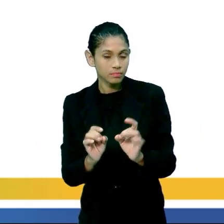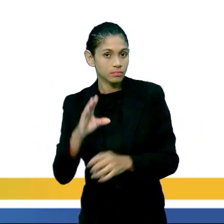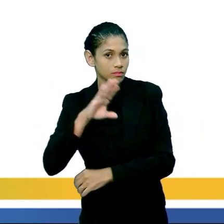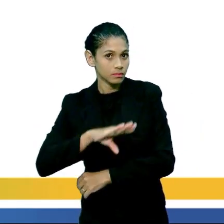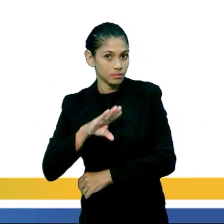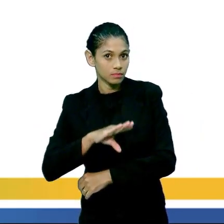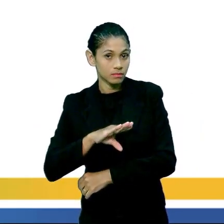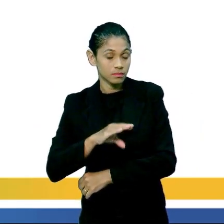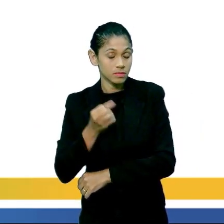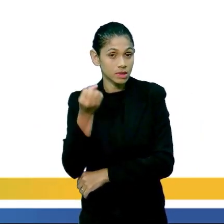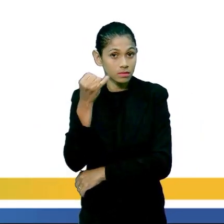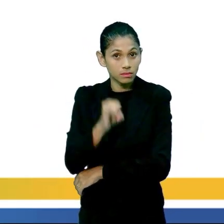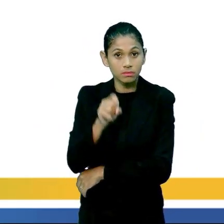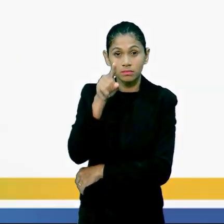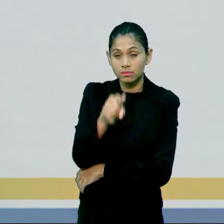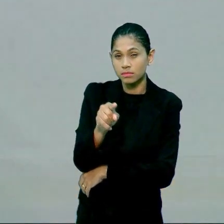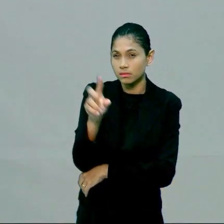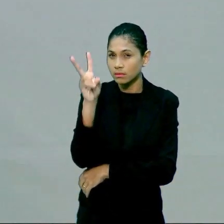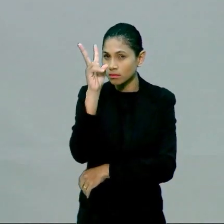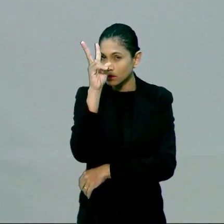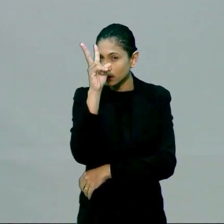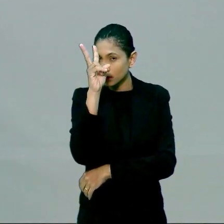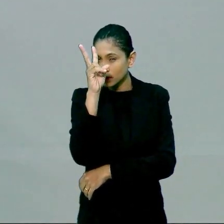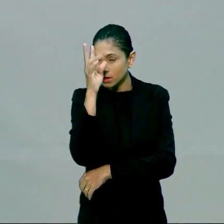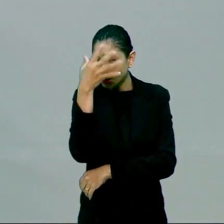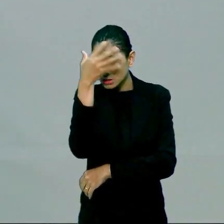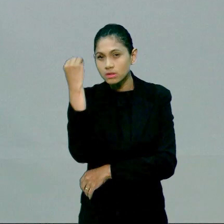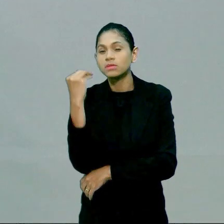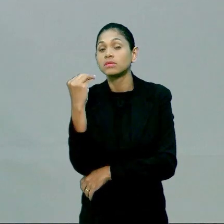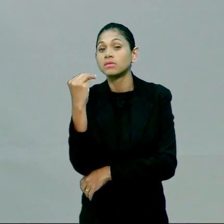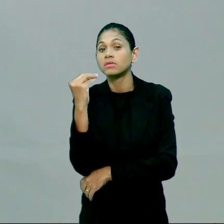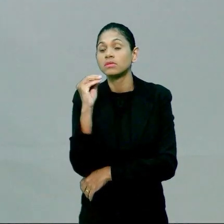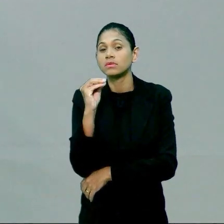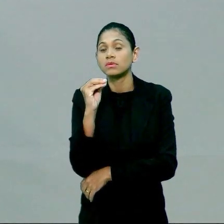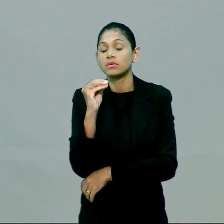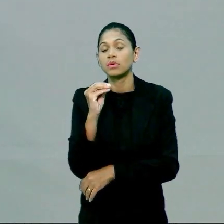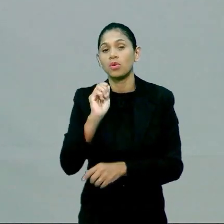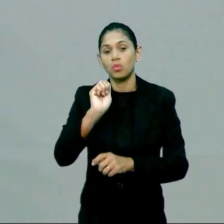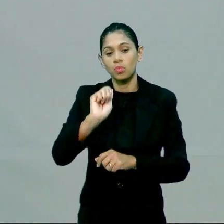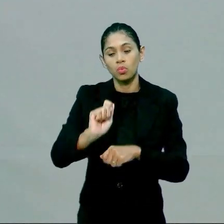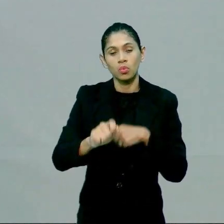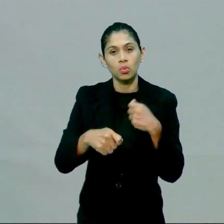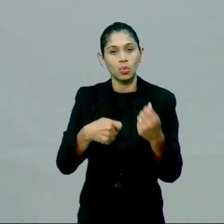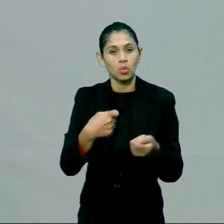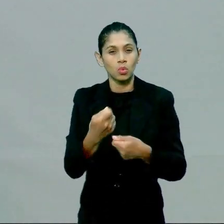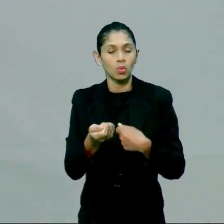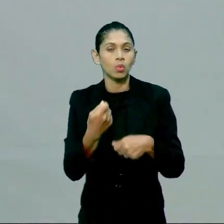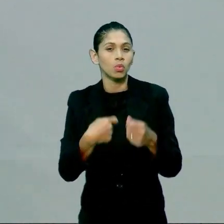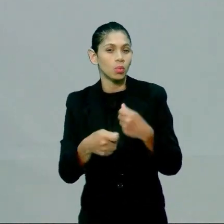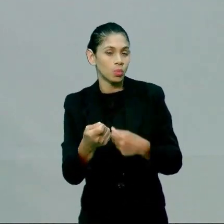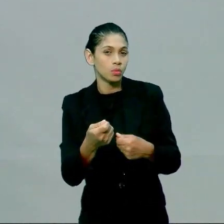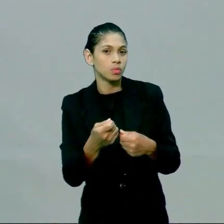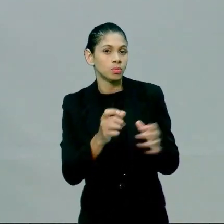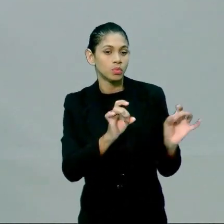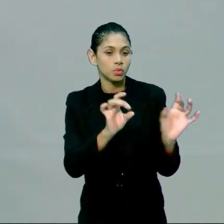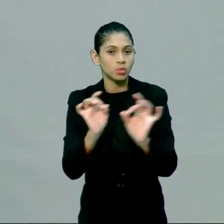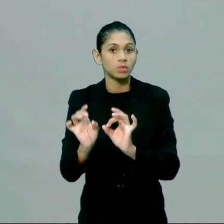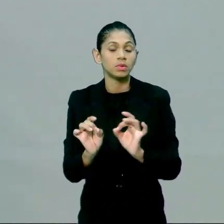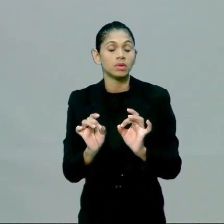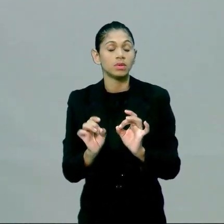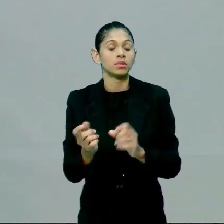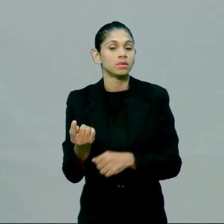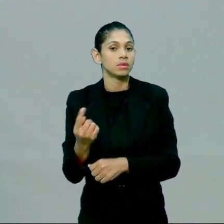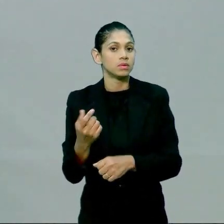E se você não lembra ainda o que foi, né, esse comércio ou mercantilismo ou pacto colonial, a gente vai relembrar